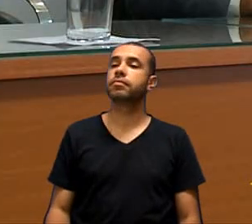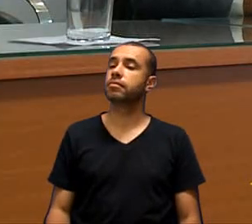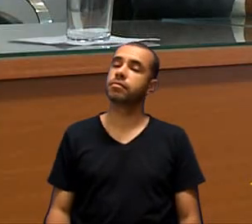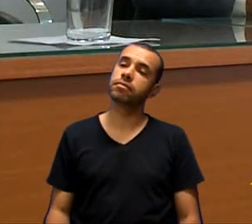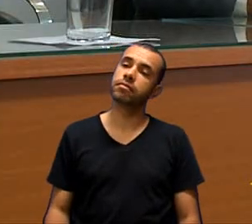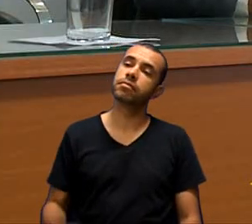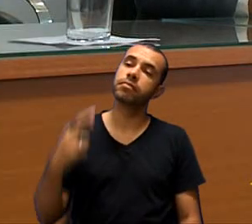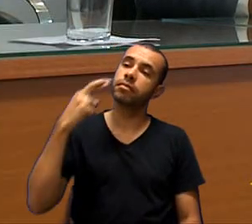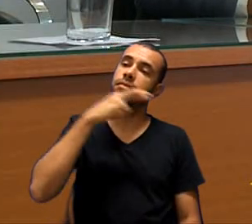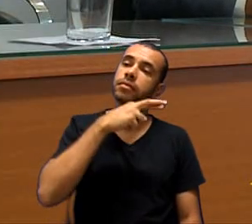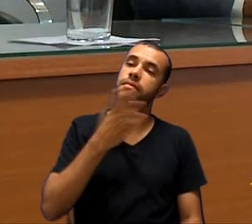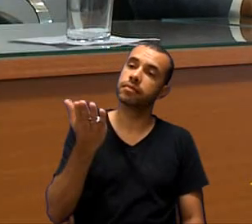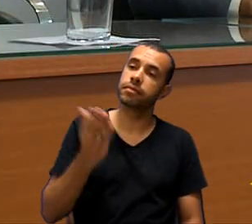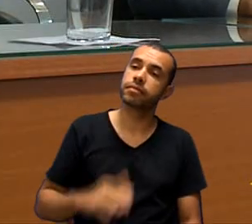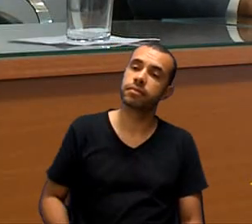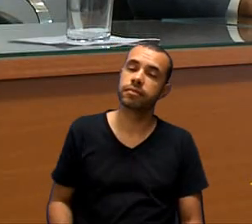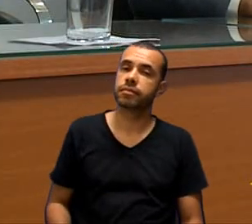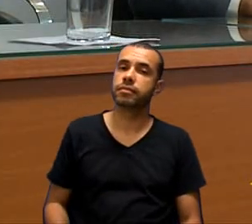O Manga.